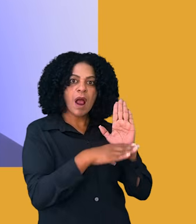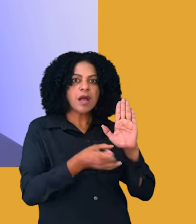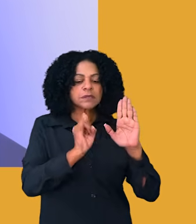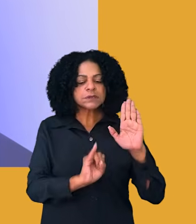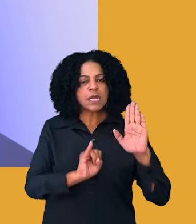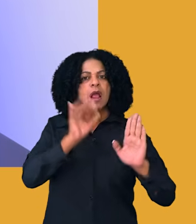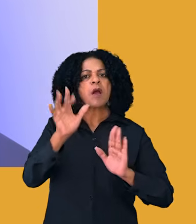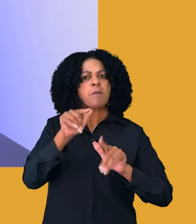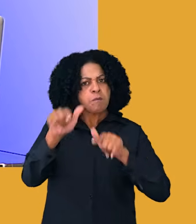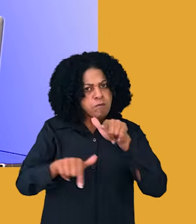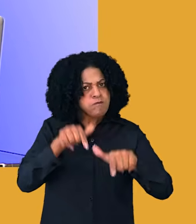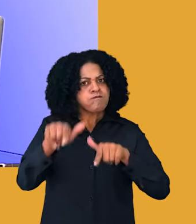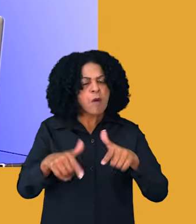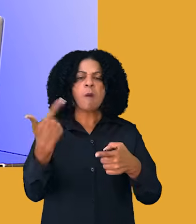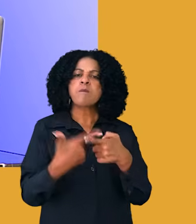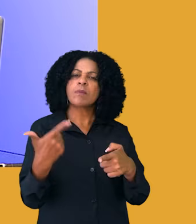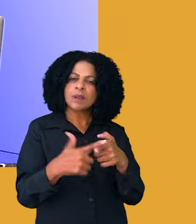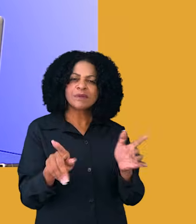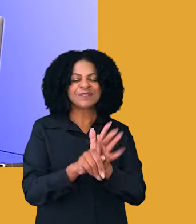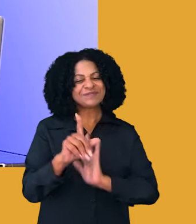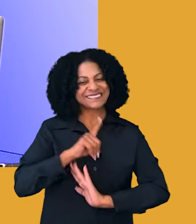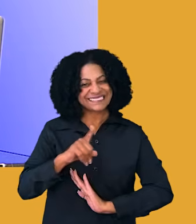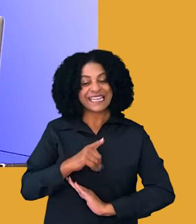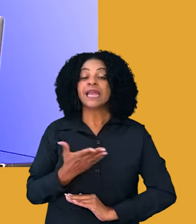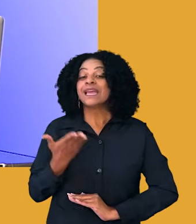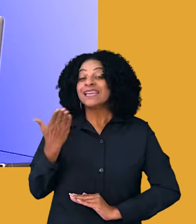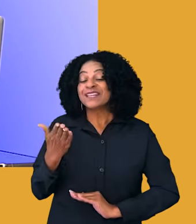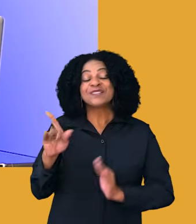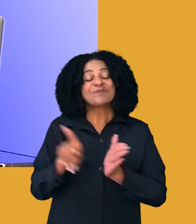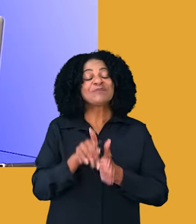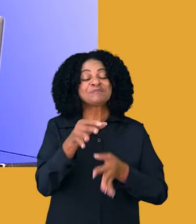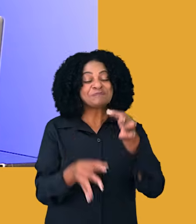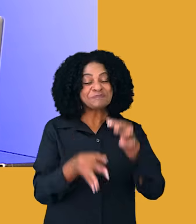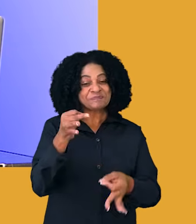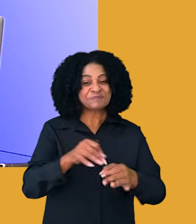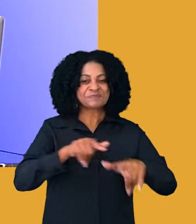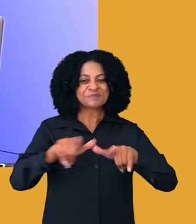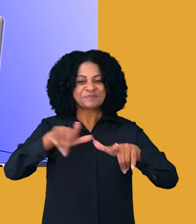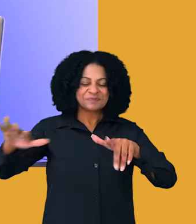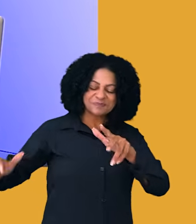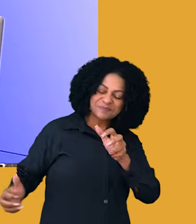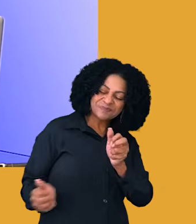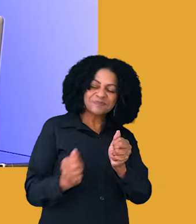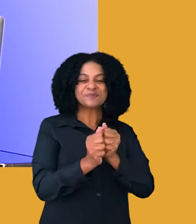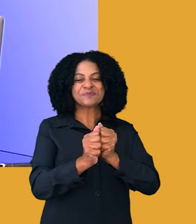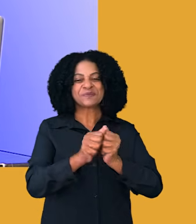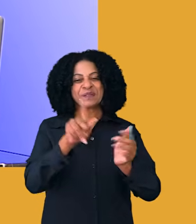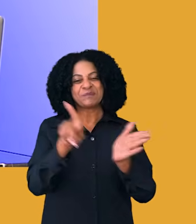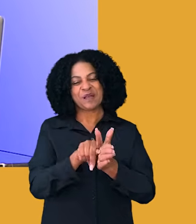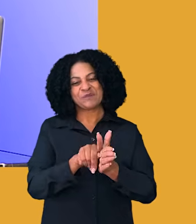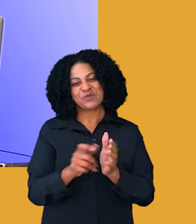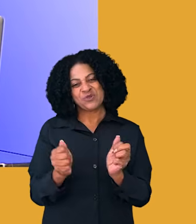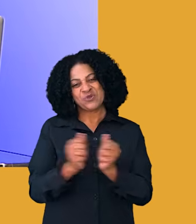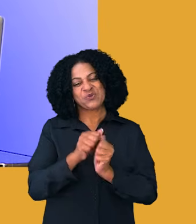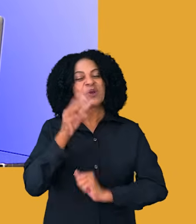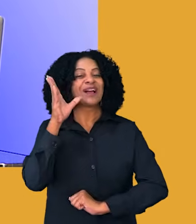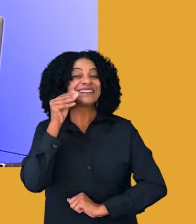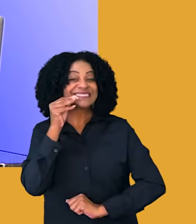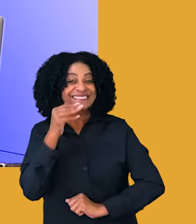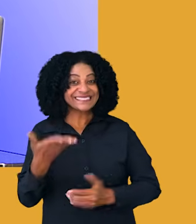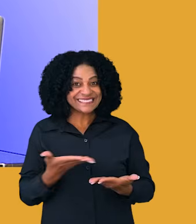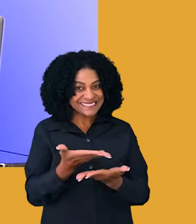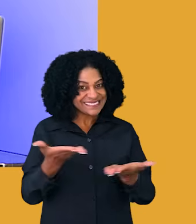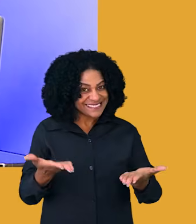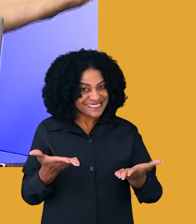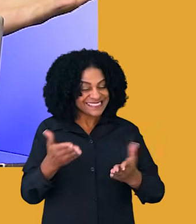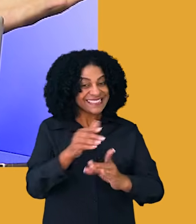reais do mundo do trabalho. Isso é cidadania. É quando a justiça do trabalho se aproxima ainda mais do trabalhador e do